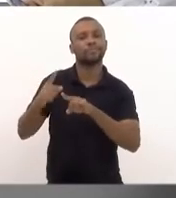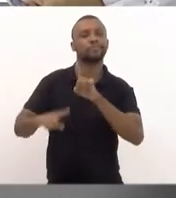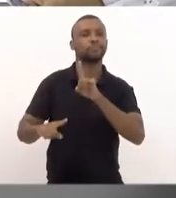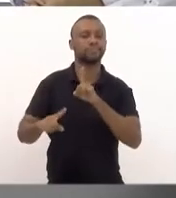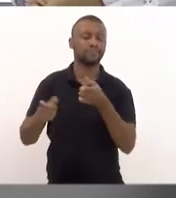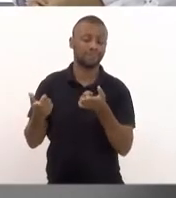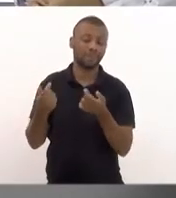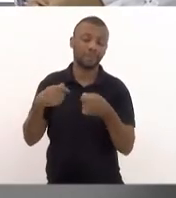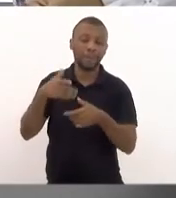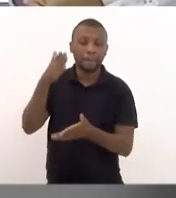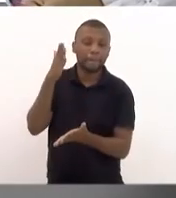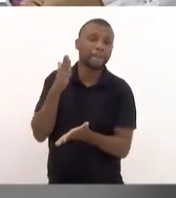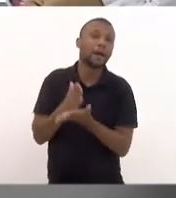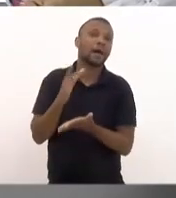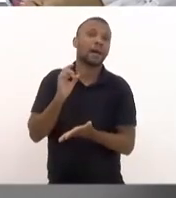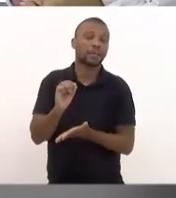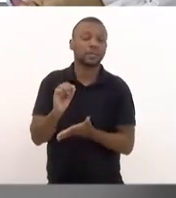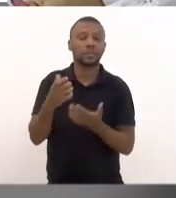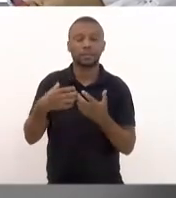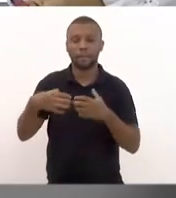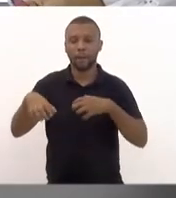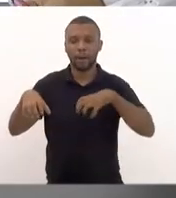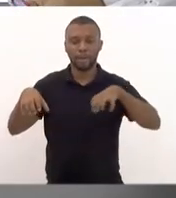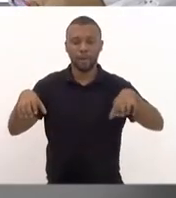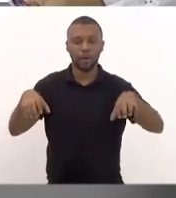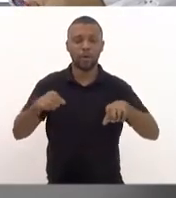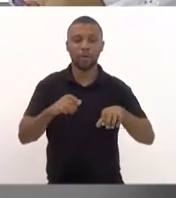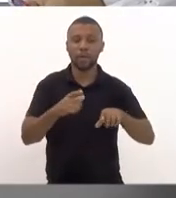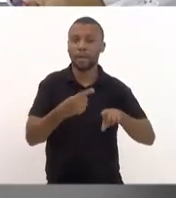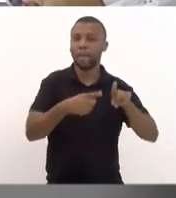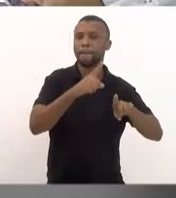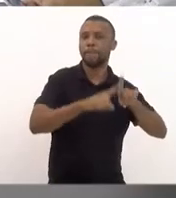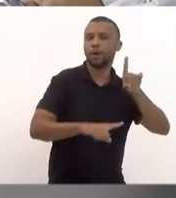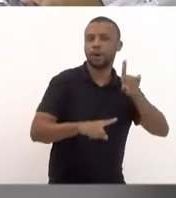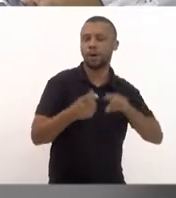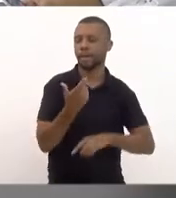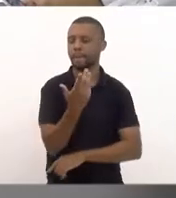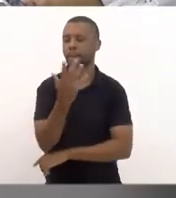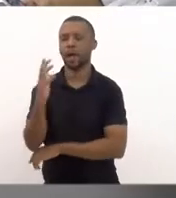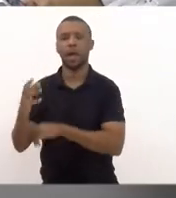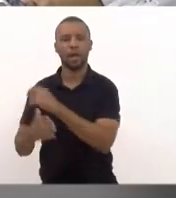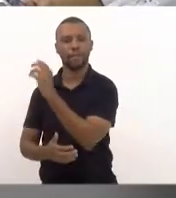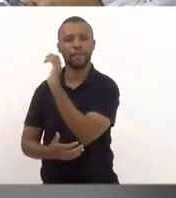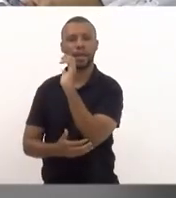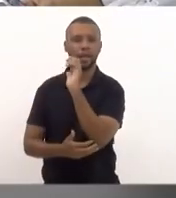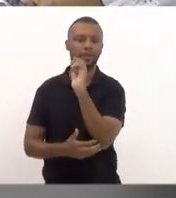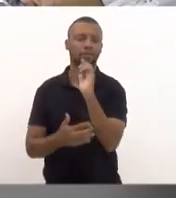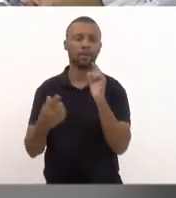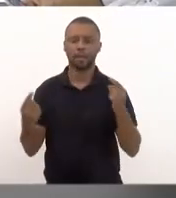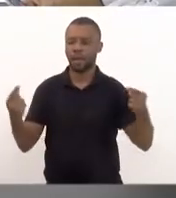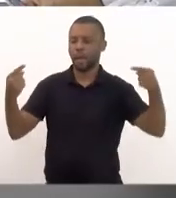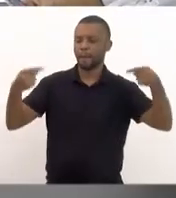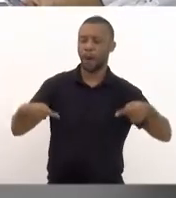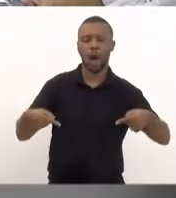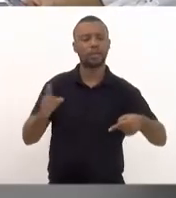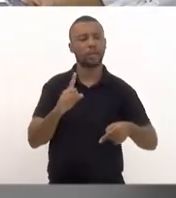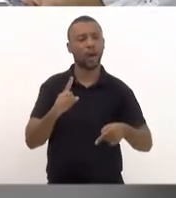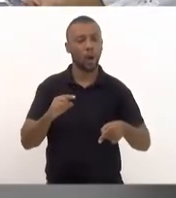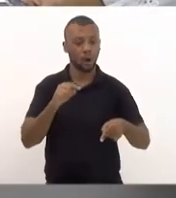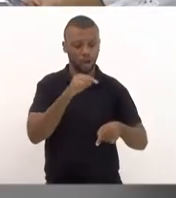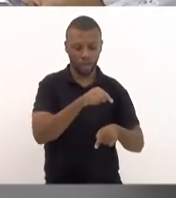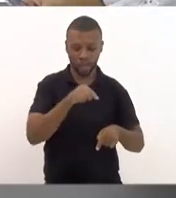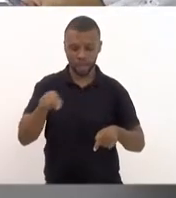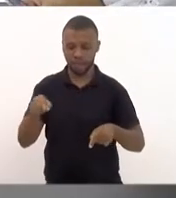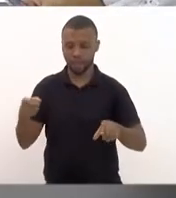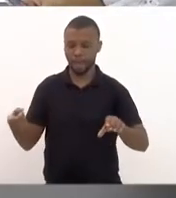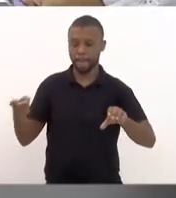que desenvolvimento econômico e meio ambiente andam em lados opostos. Na verdade, um é tão necessário quanto o outro. Hoje a gente sabe que meio ambiente